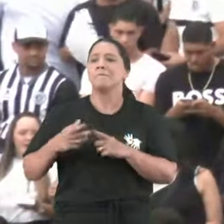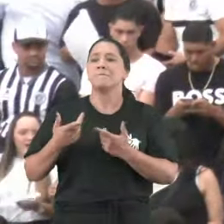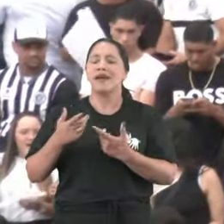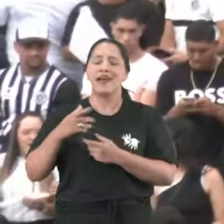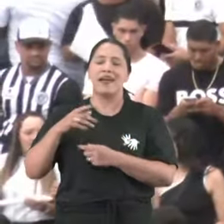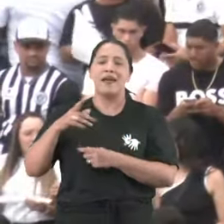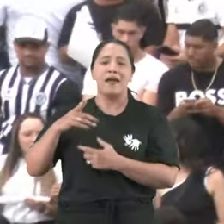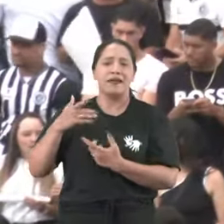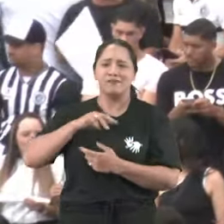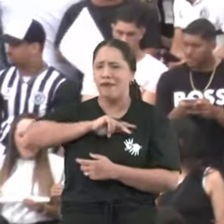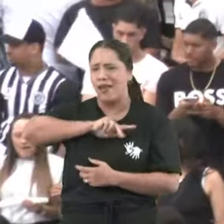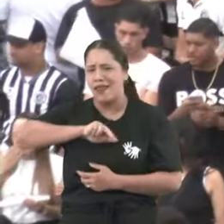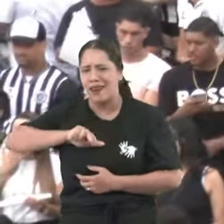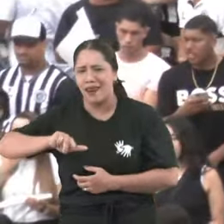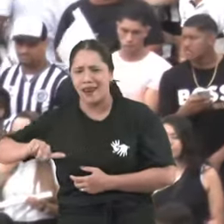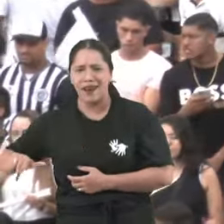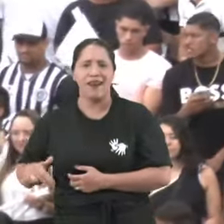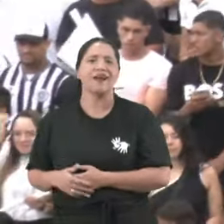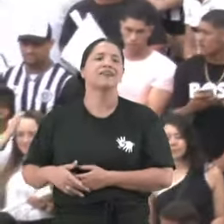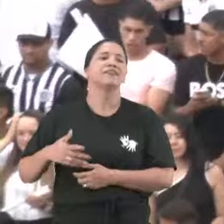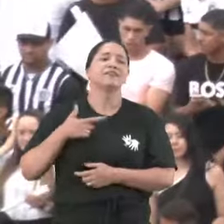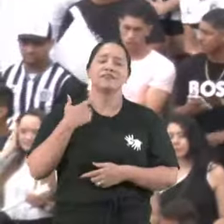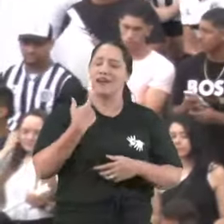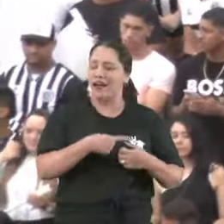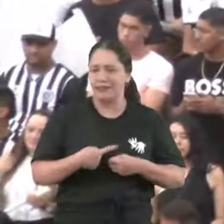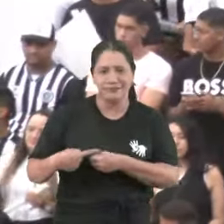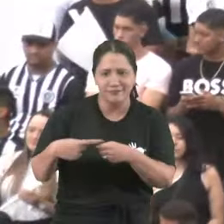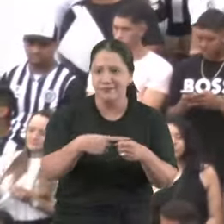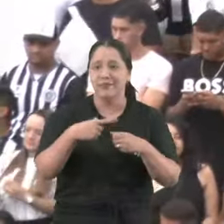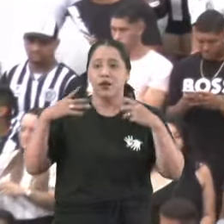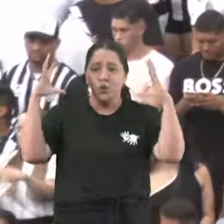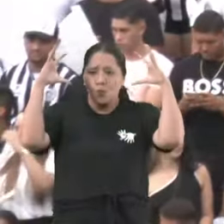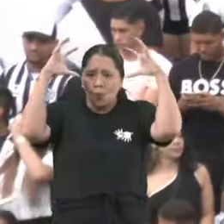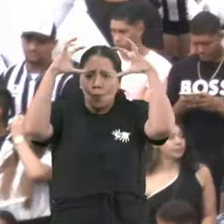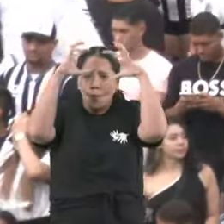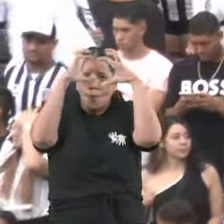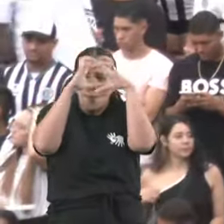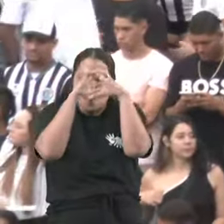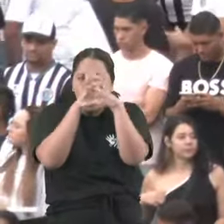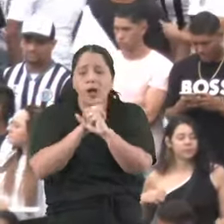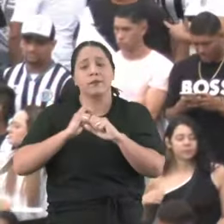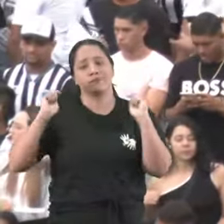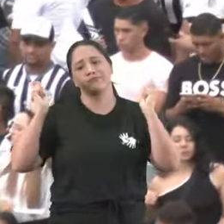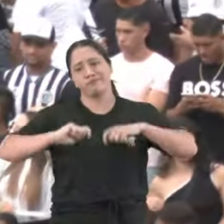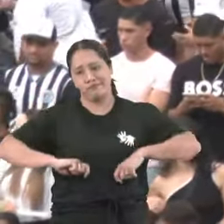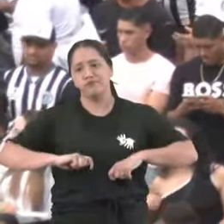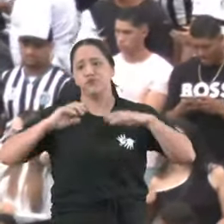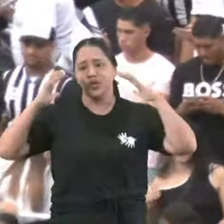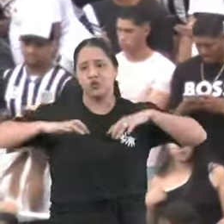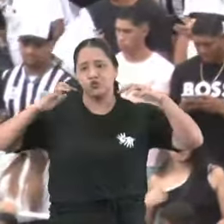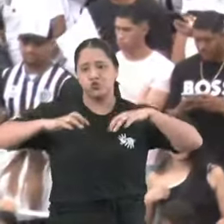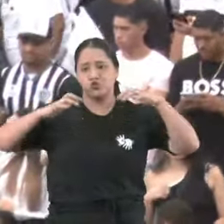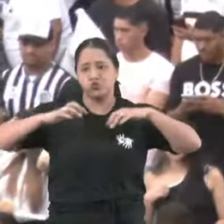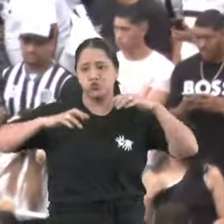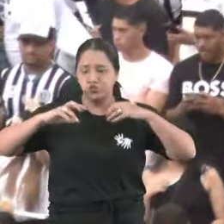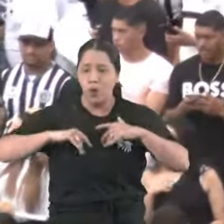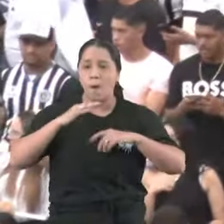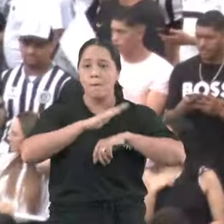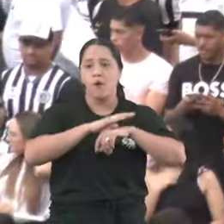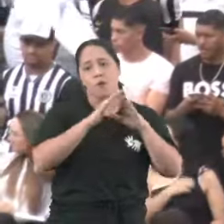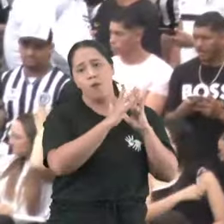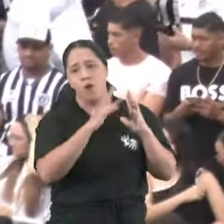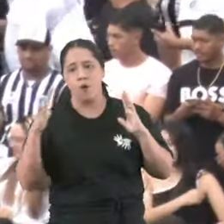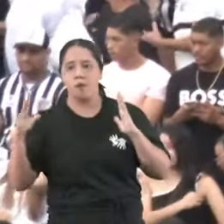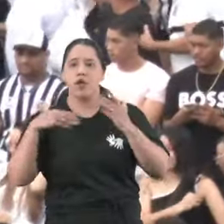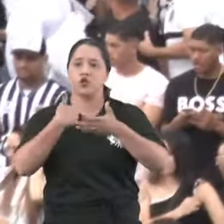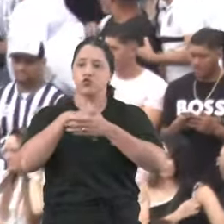Anadia, Pelebre. Tempo bem nublado, muitas nuvens, possibilidade real de algumas pancadas de chuva enquanto com bola